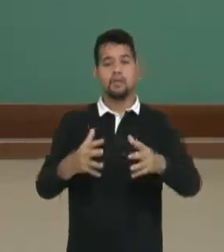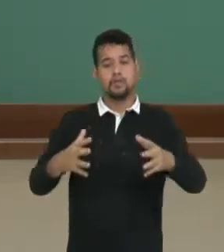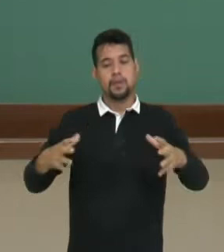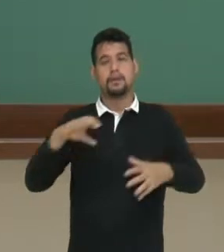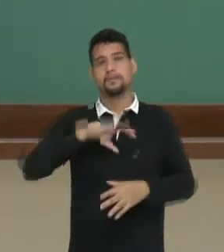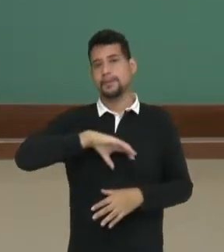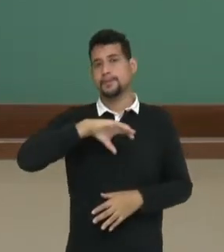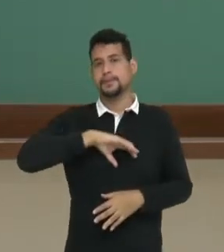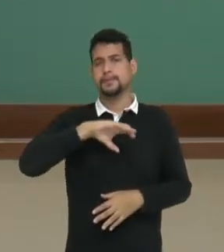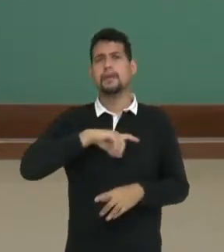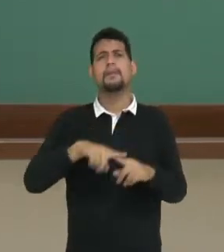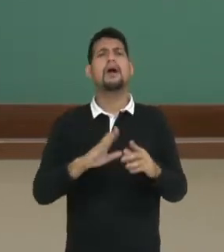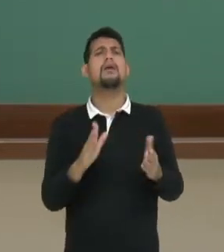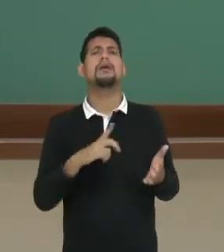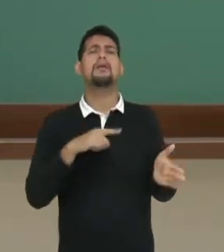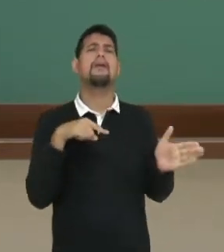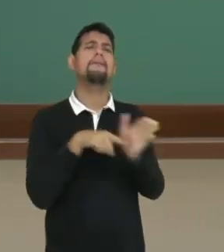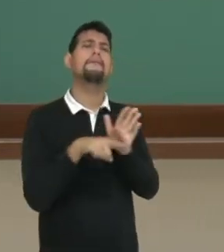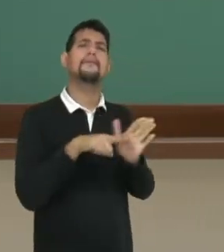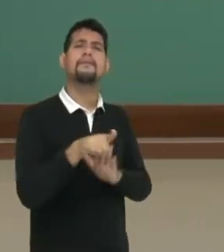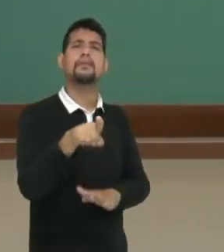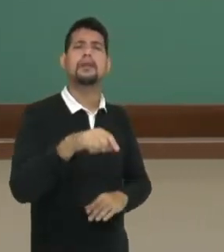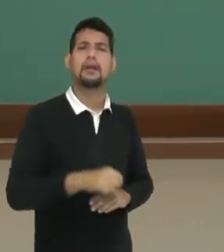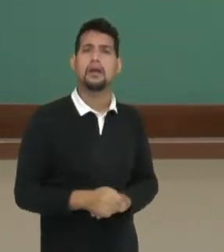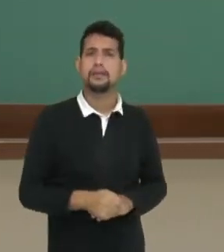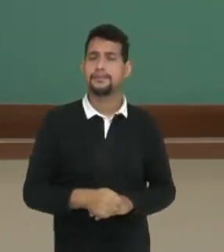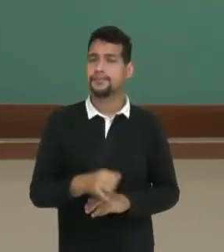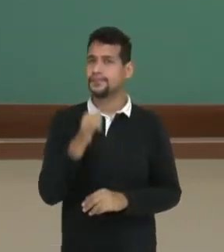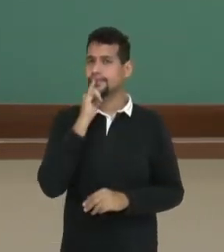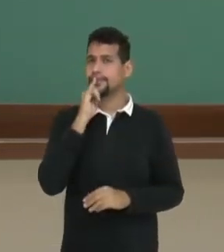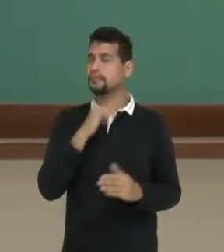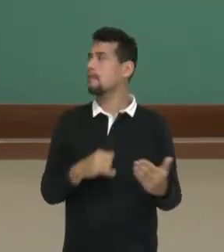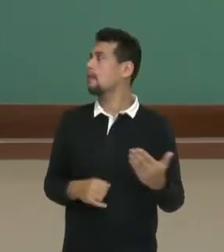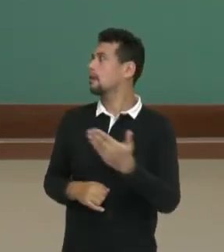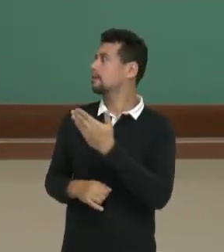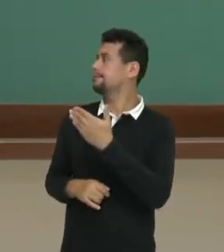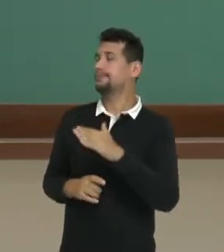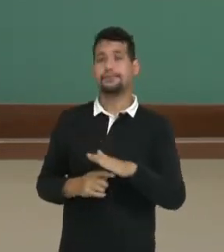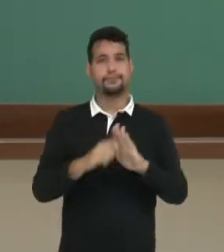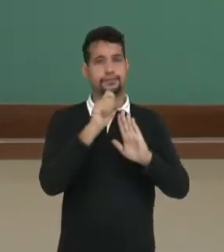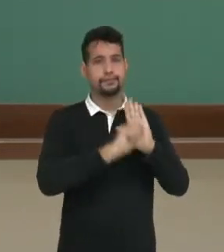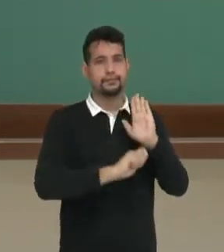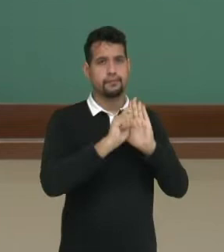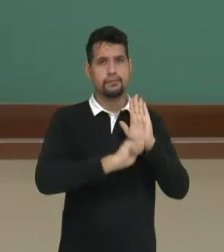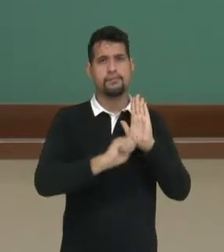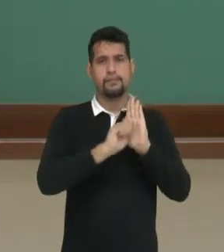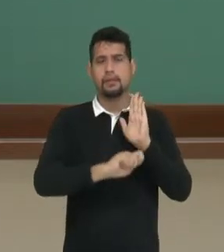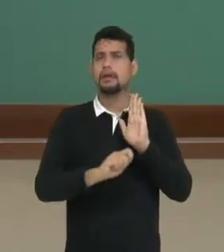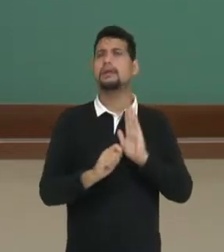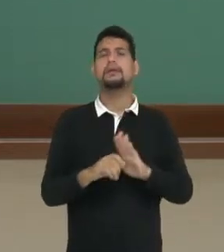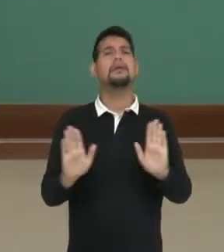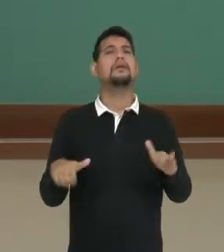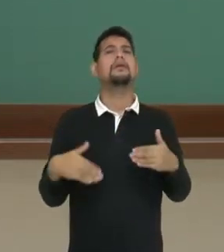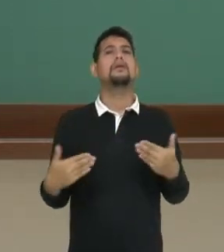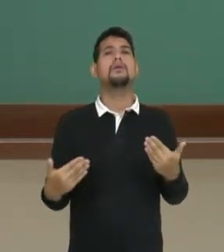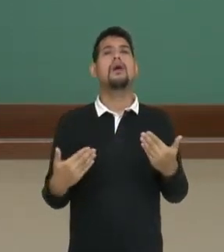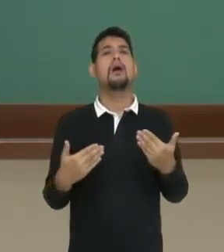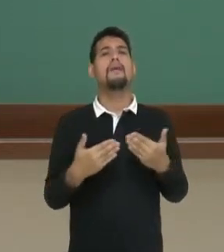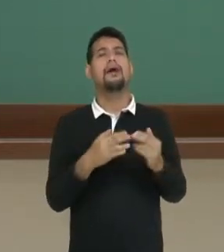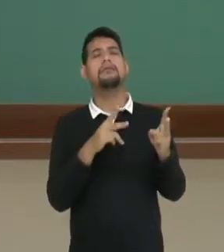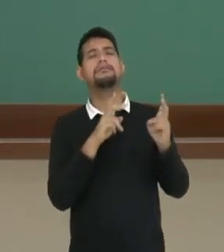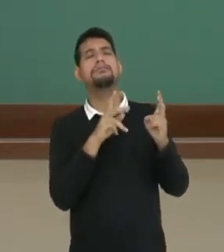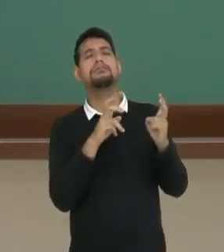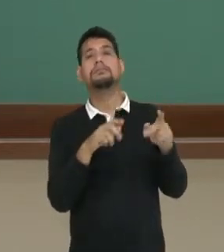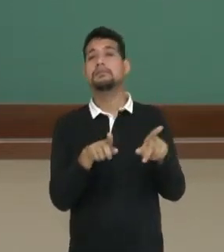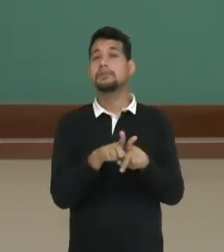tenho uma pergunta para vocês, né? Segundo a fonte, que é esse texto, né, do Luiz Vilauta, quais eram as